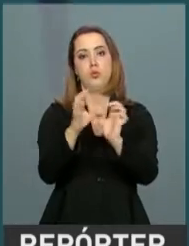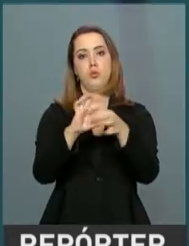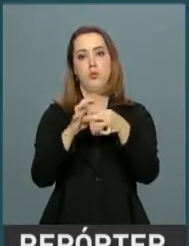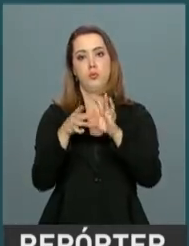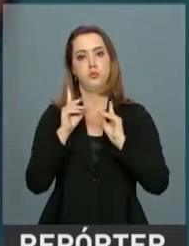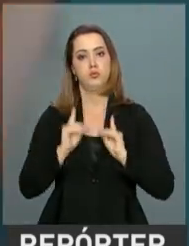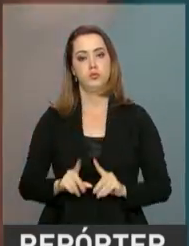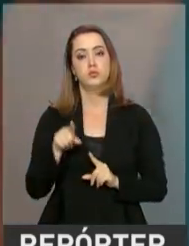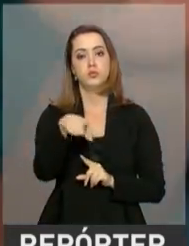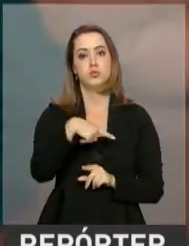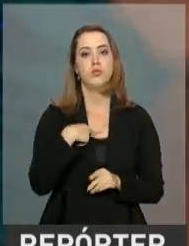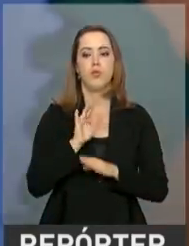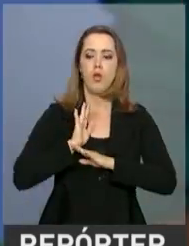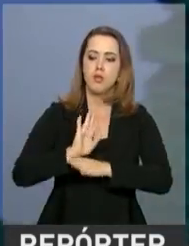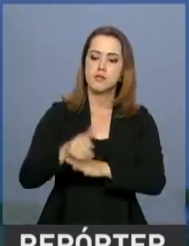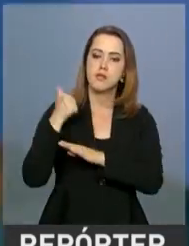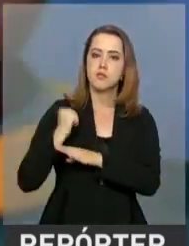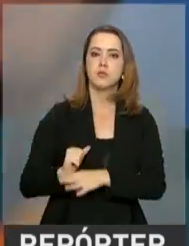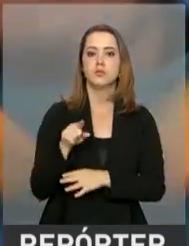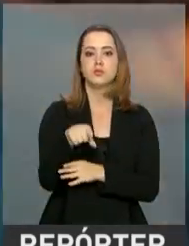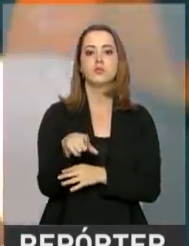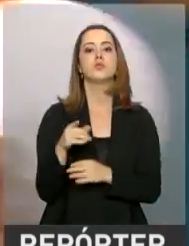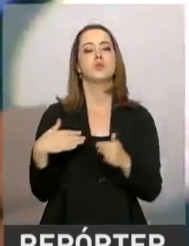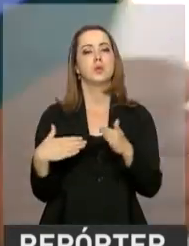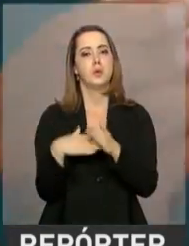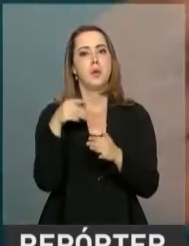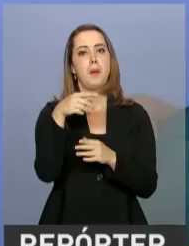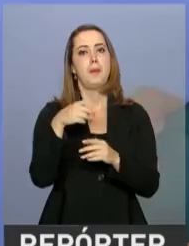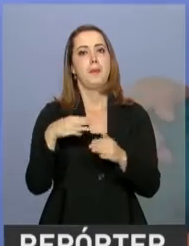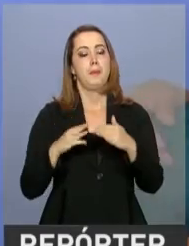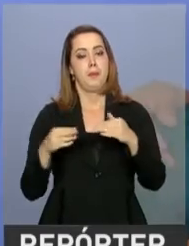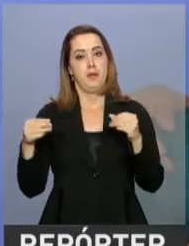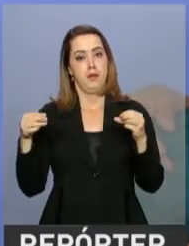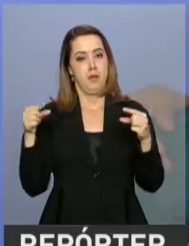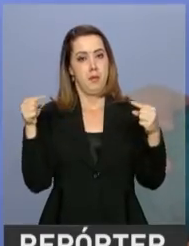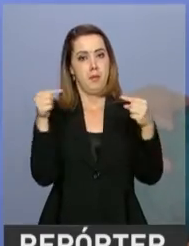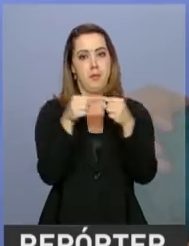Auxílio que conta para alcançar a meta do Comitê Paralímpico. Pódio todo dia.